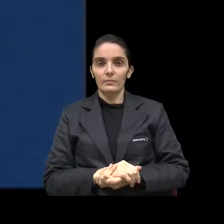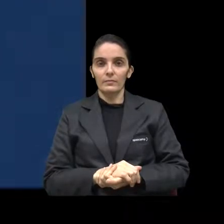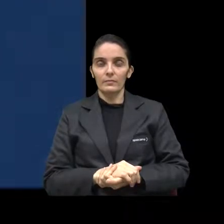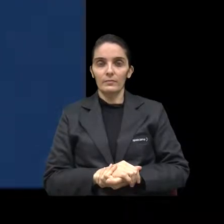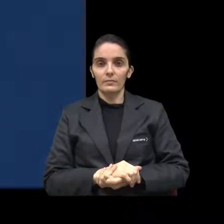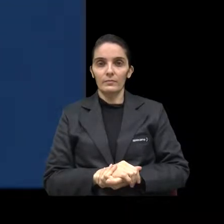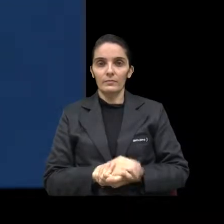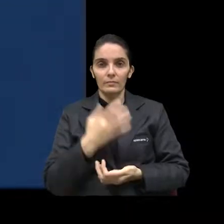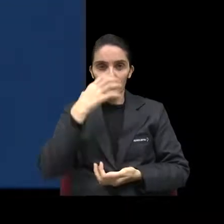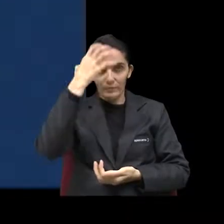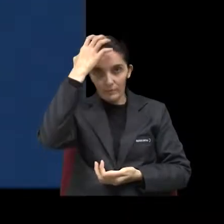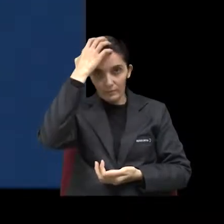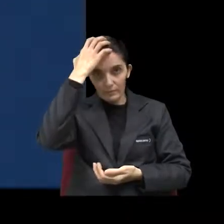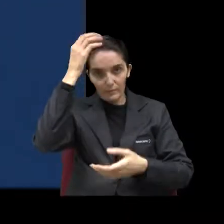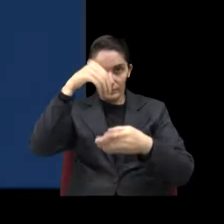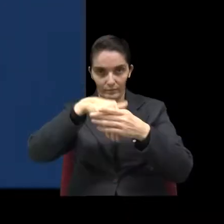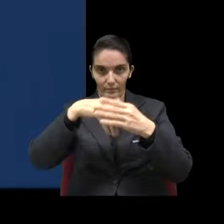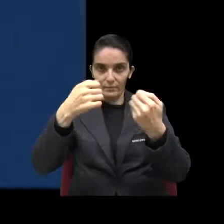Darcy Reis.